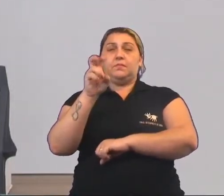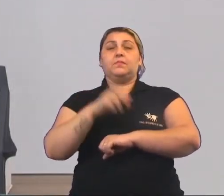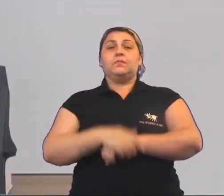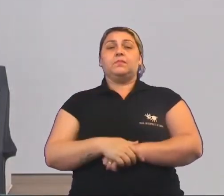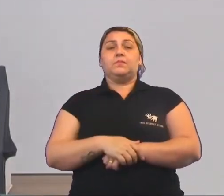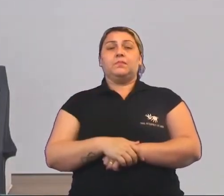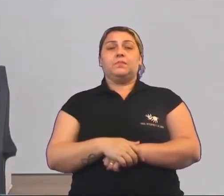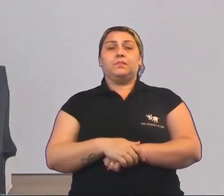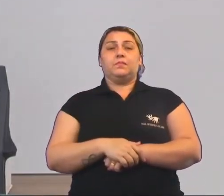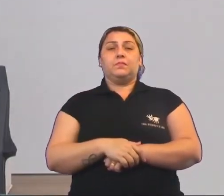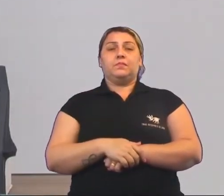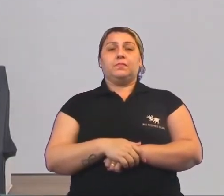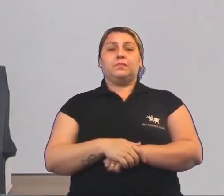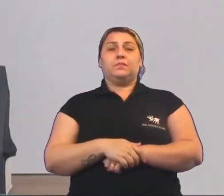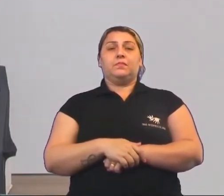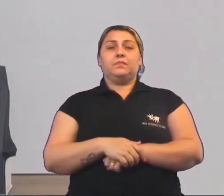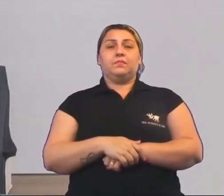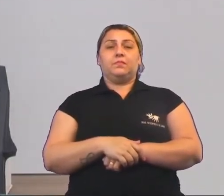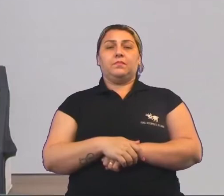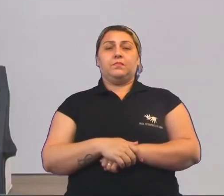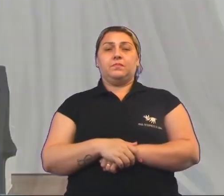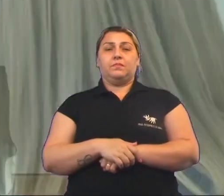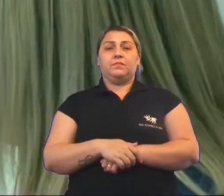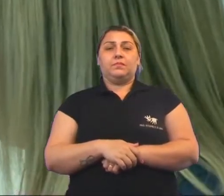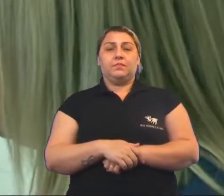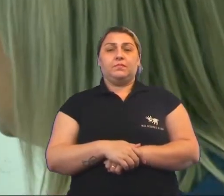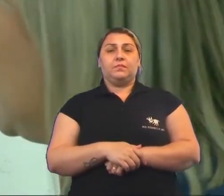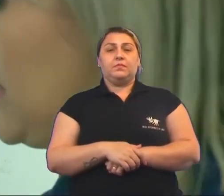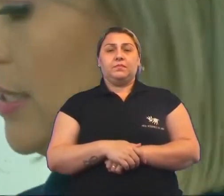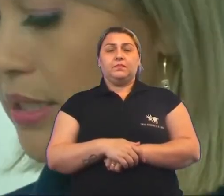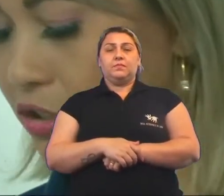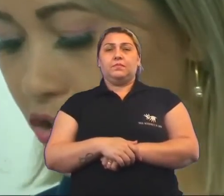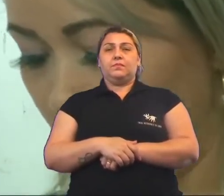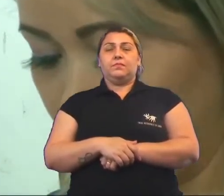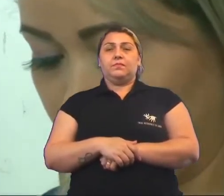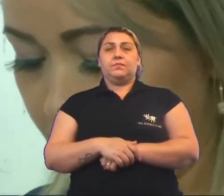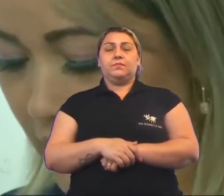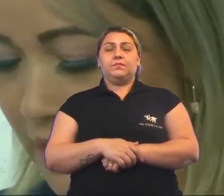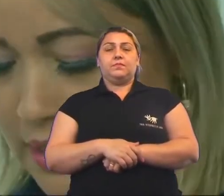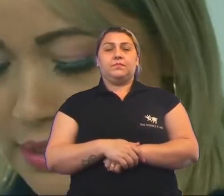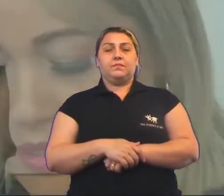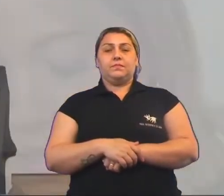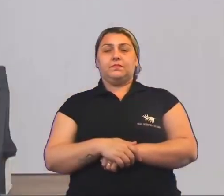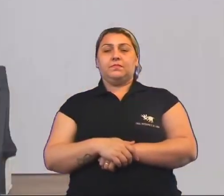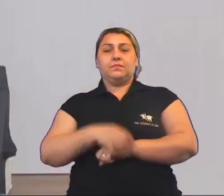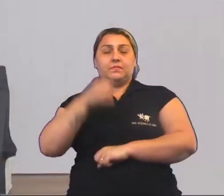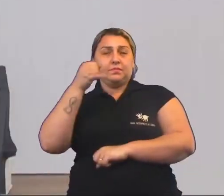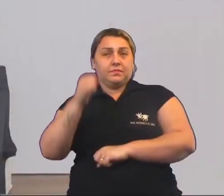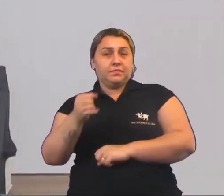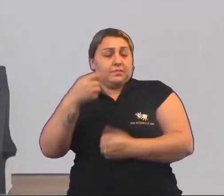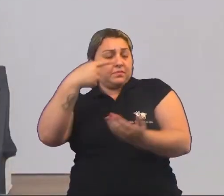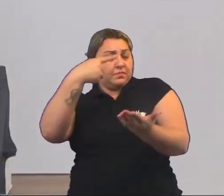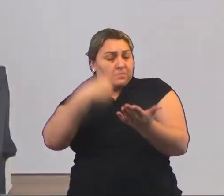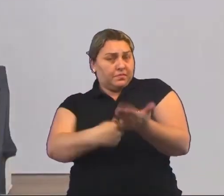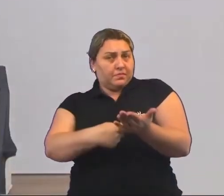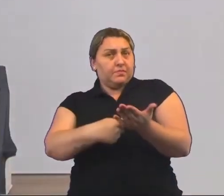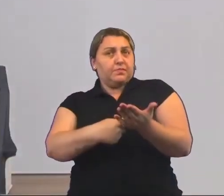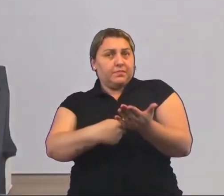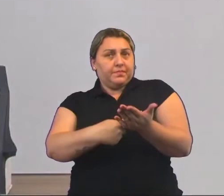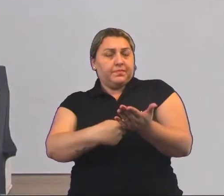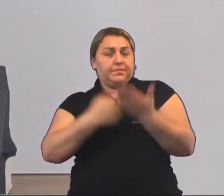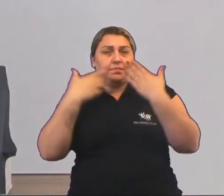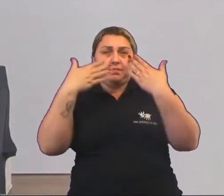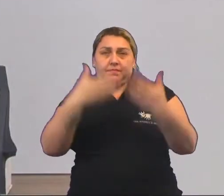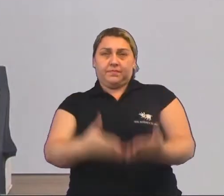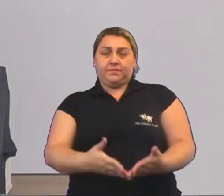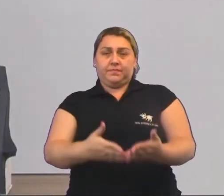nosso tempo, vamos só mudar aqui. Aqui vai vir o quê? 7. 17 horas. Se ela combinou, certo,